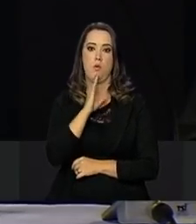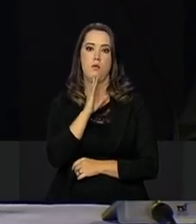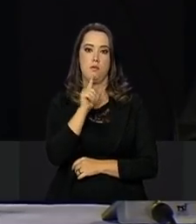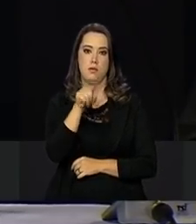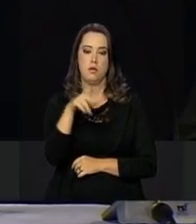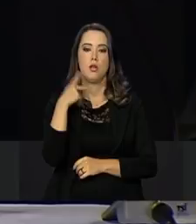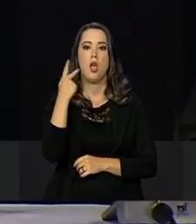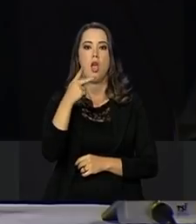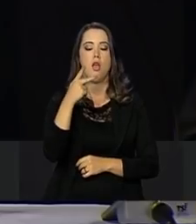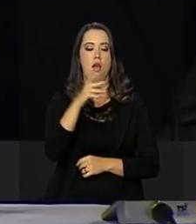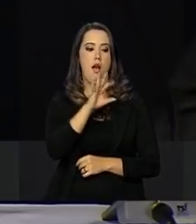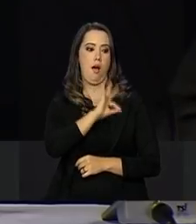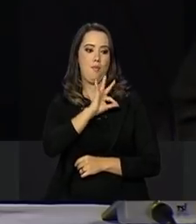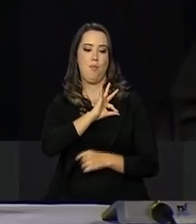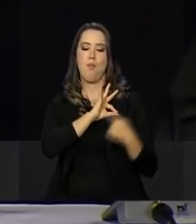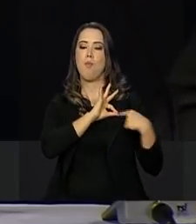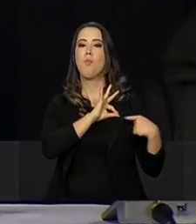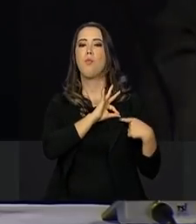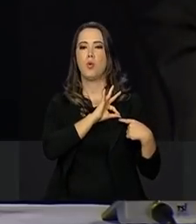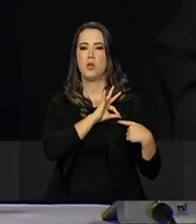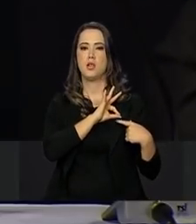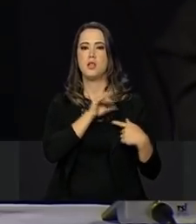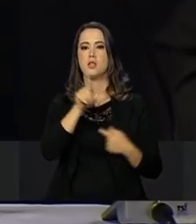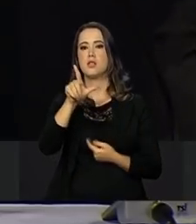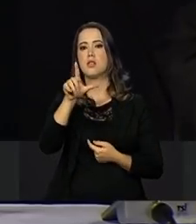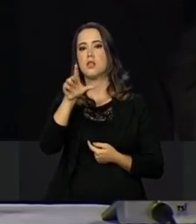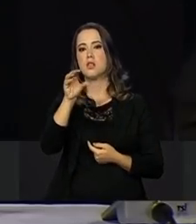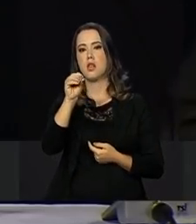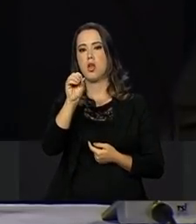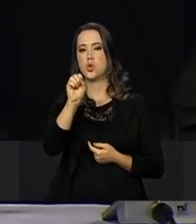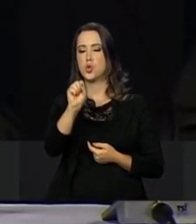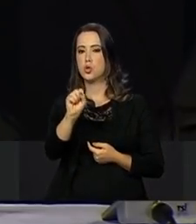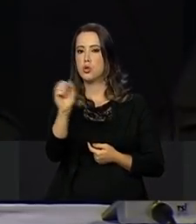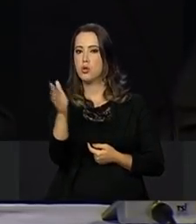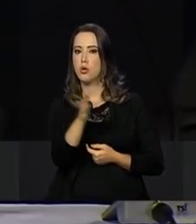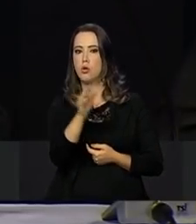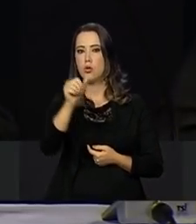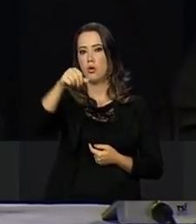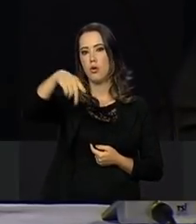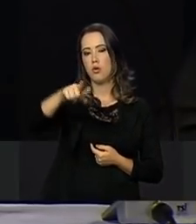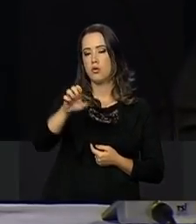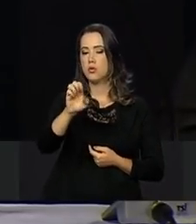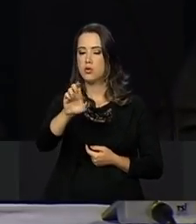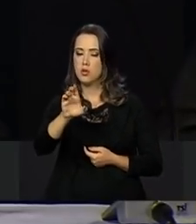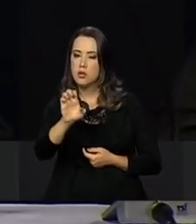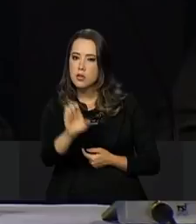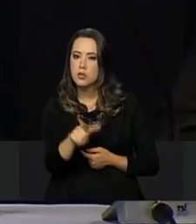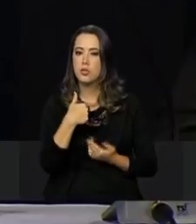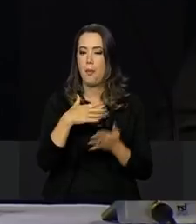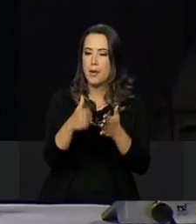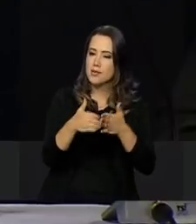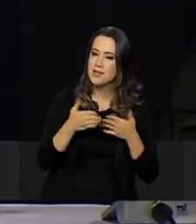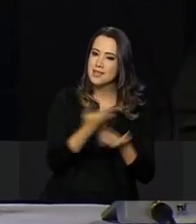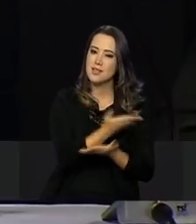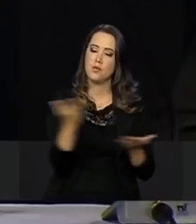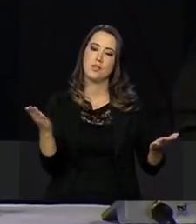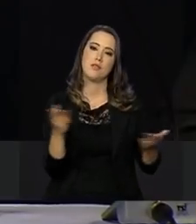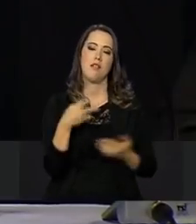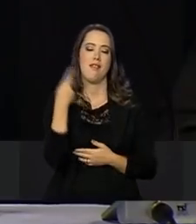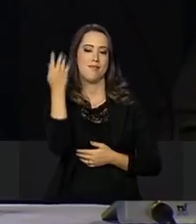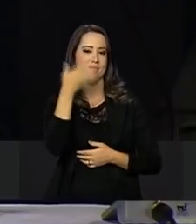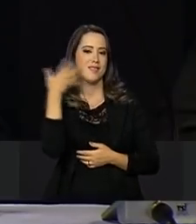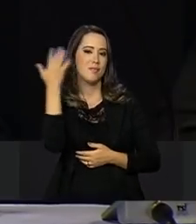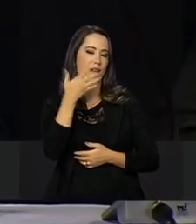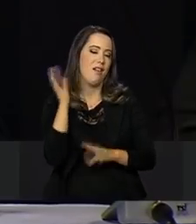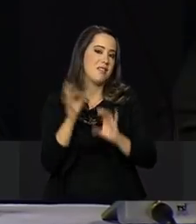a polícia de Los Angeles. E interessante, acompanhava-me, eu vou pedir licença para esta informalidade que eu estou